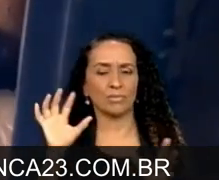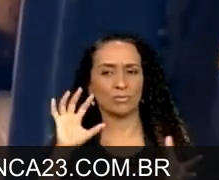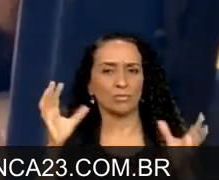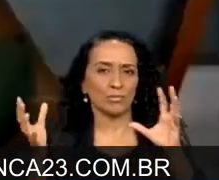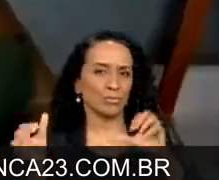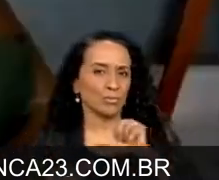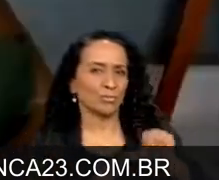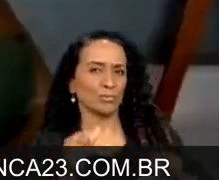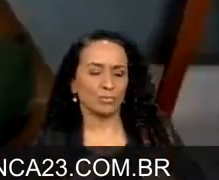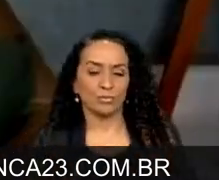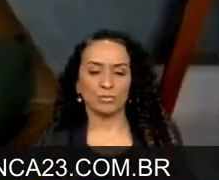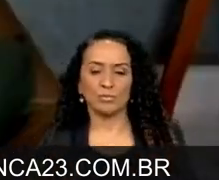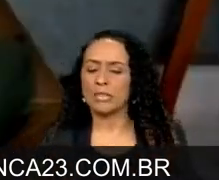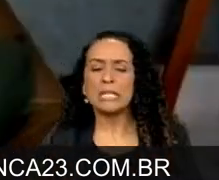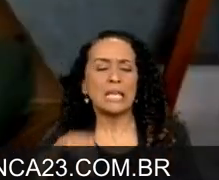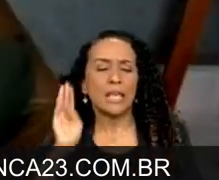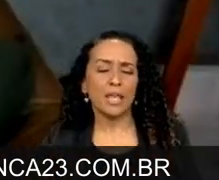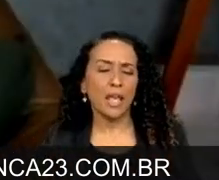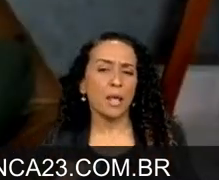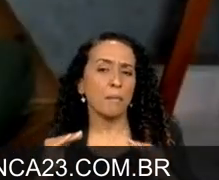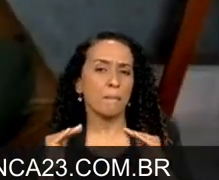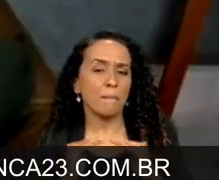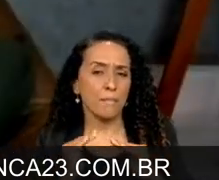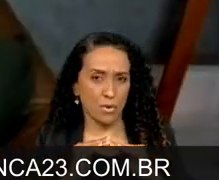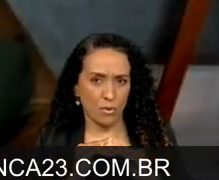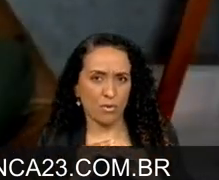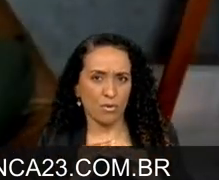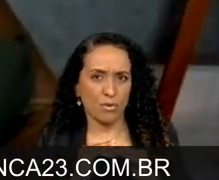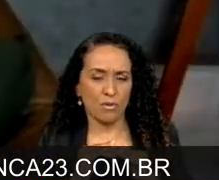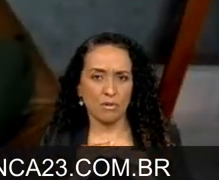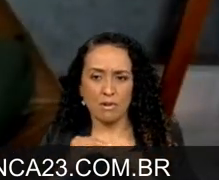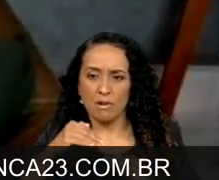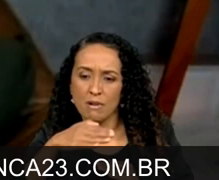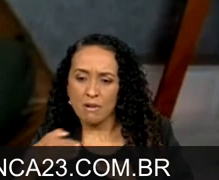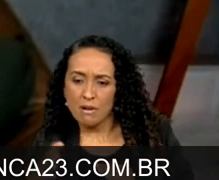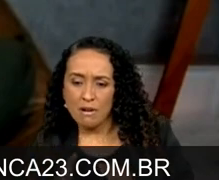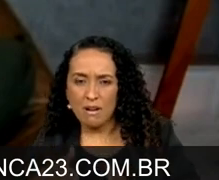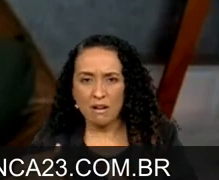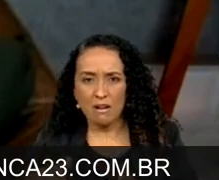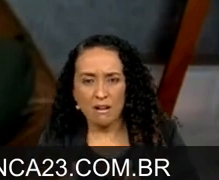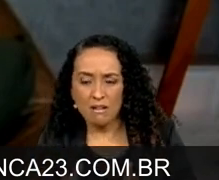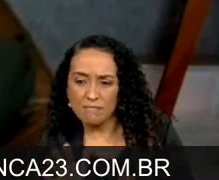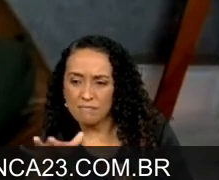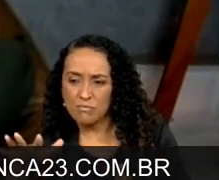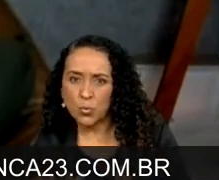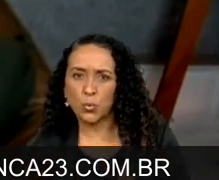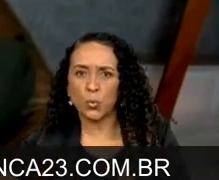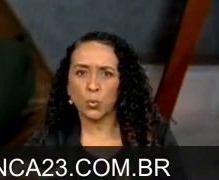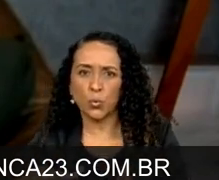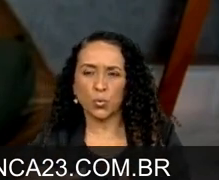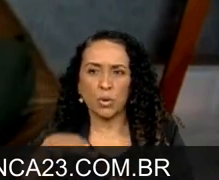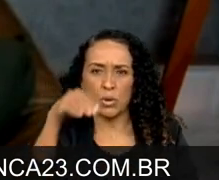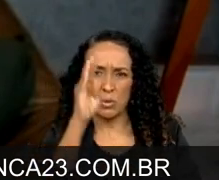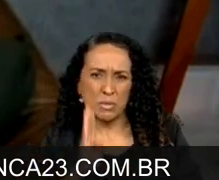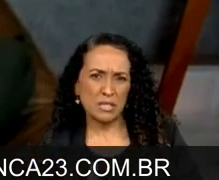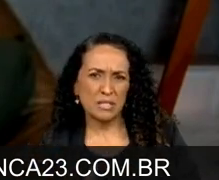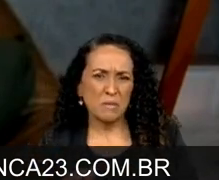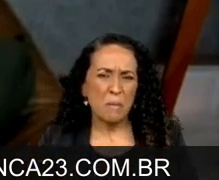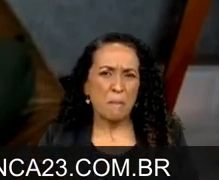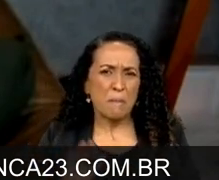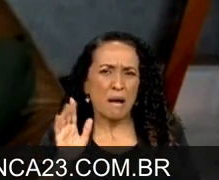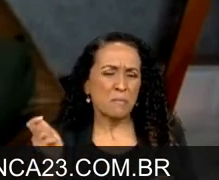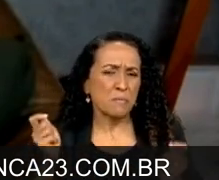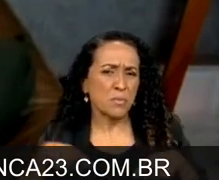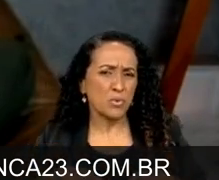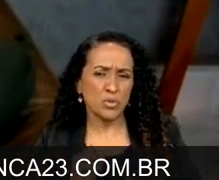do clima. Quem é que mora nas encostas, naquelas regiões do país mais